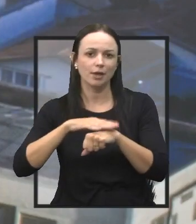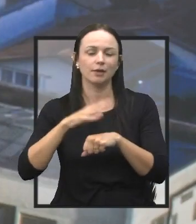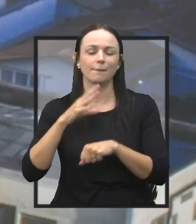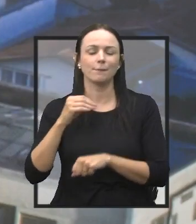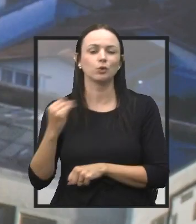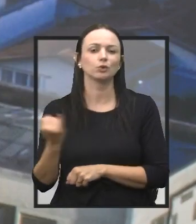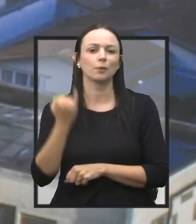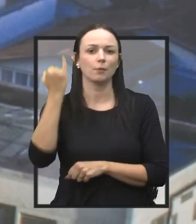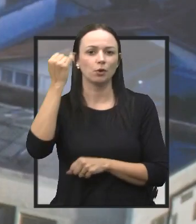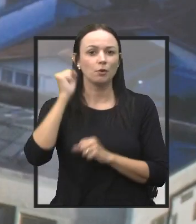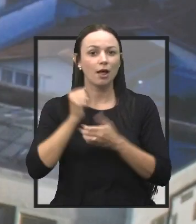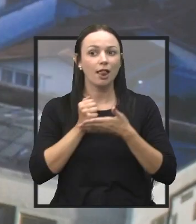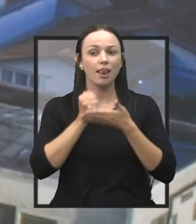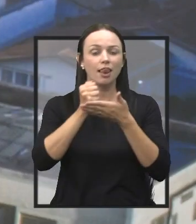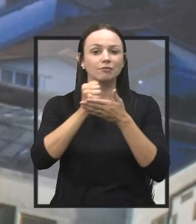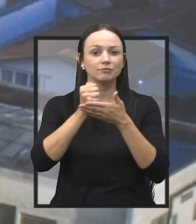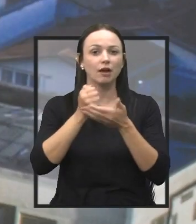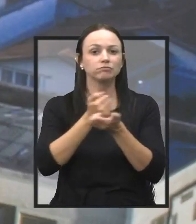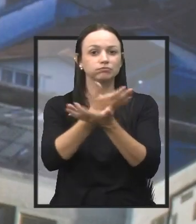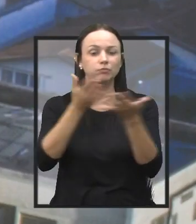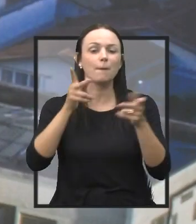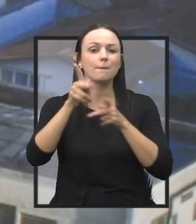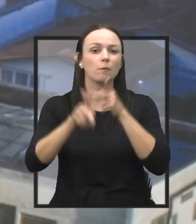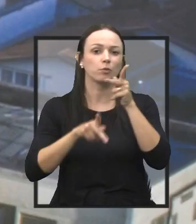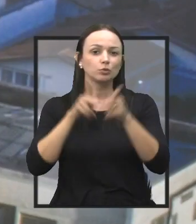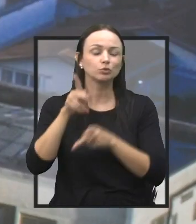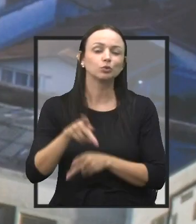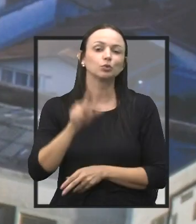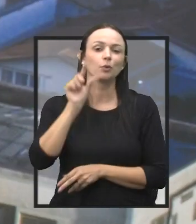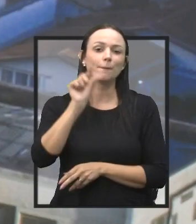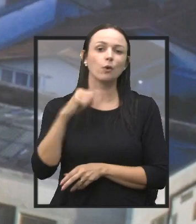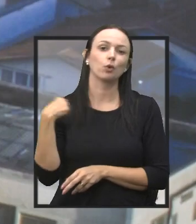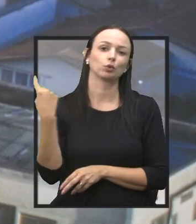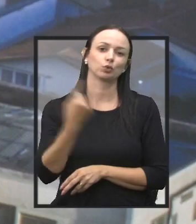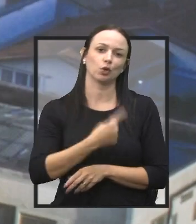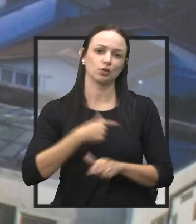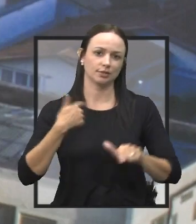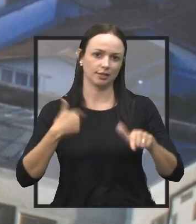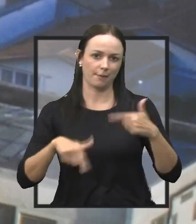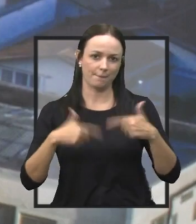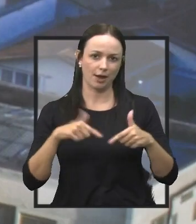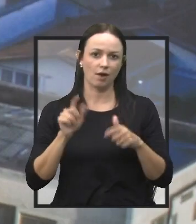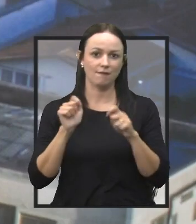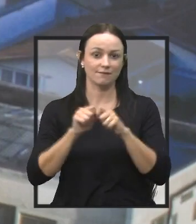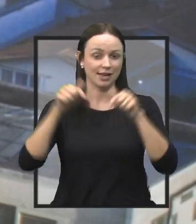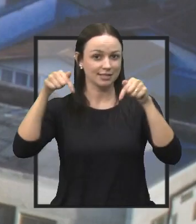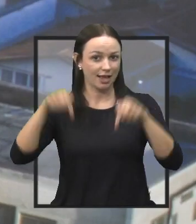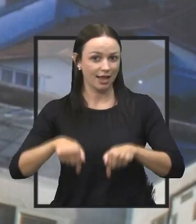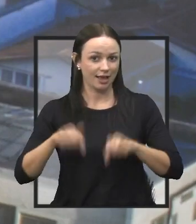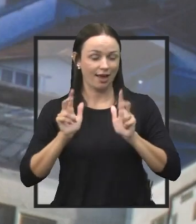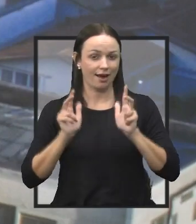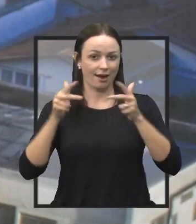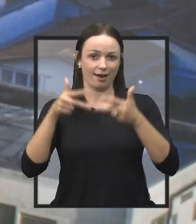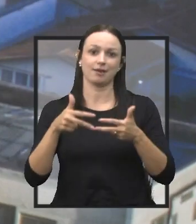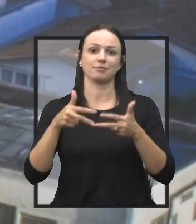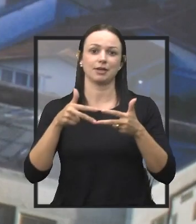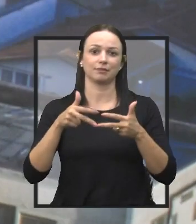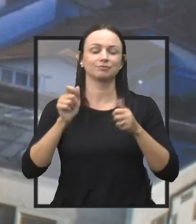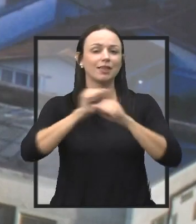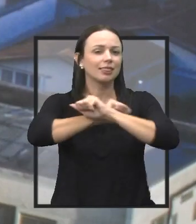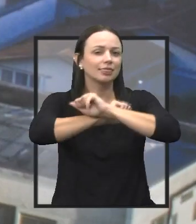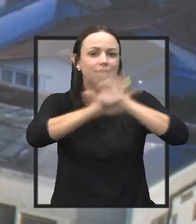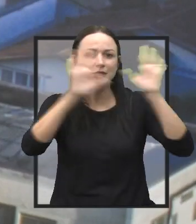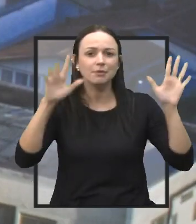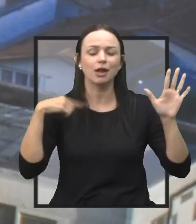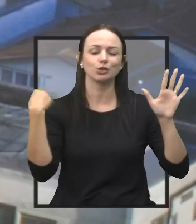importante para que a gente possa levar para a população um pouco do nosso trabalho, do que a gente faz aqui na Câmara, de tornar